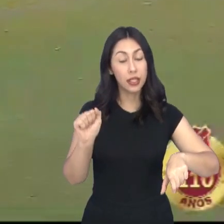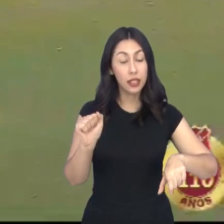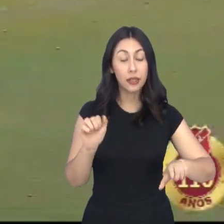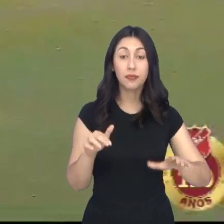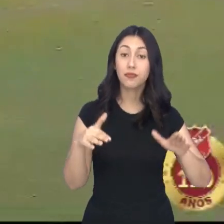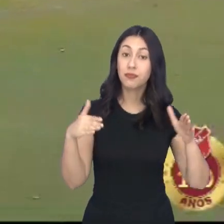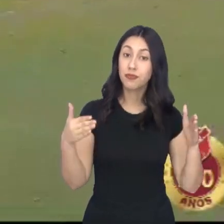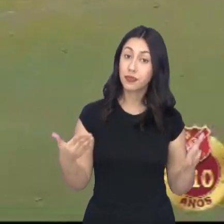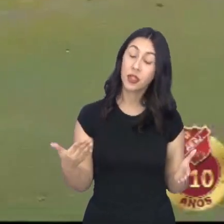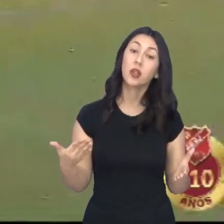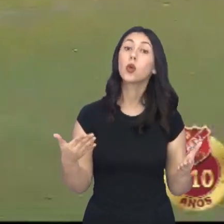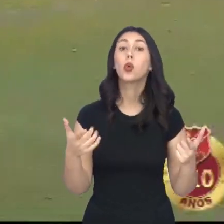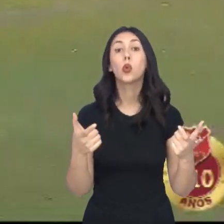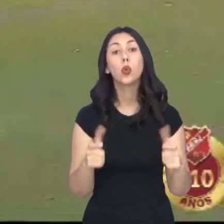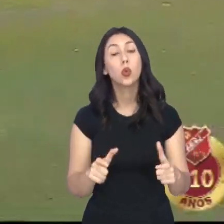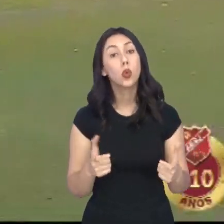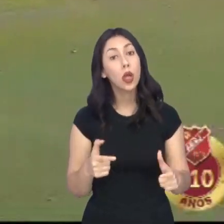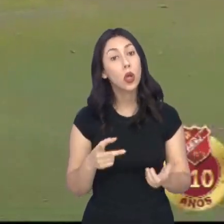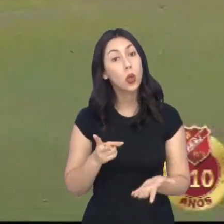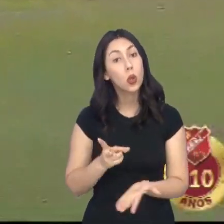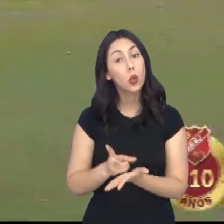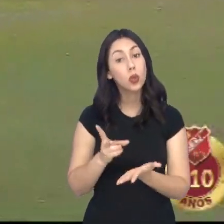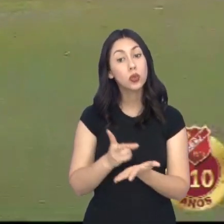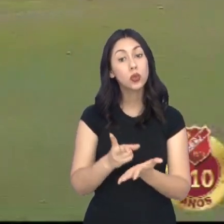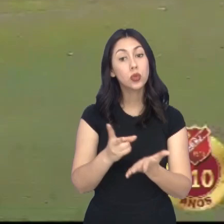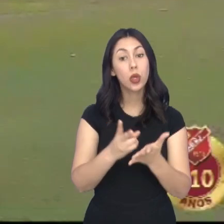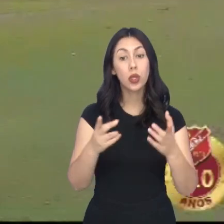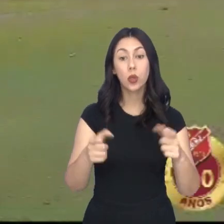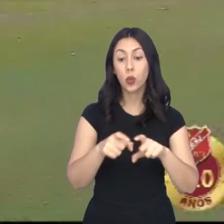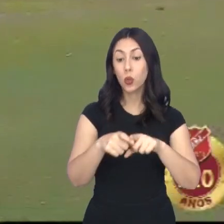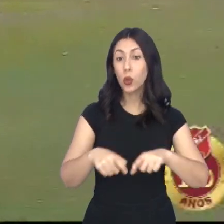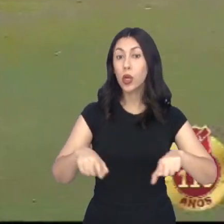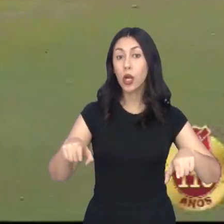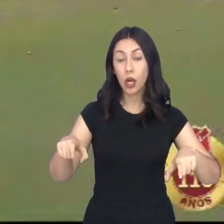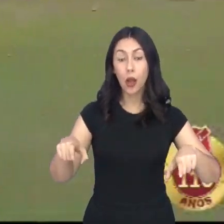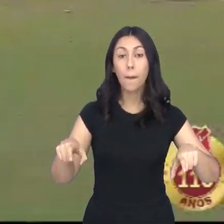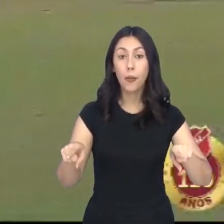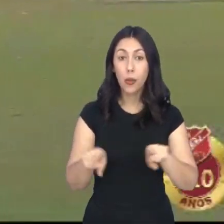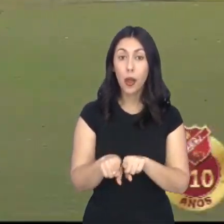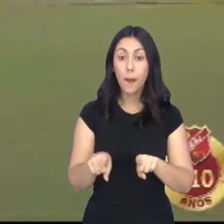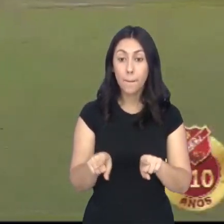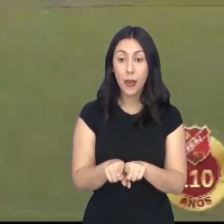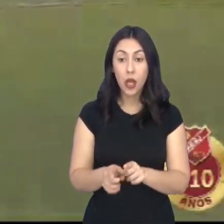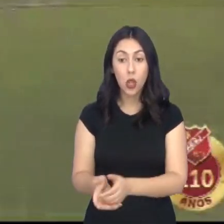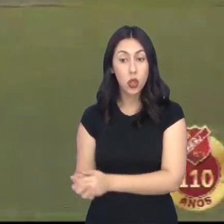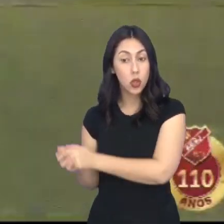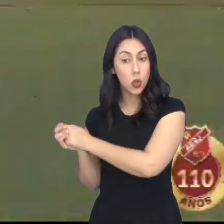a condição que no local se mantivesse este campo de golfe já existente.